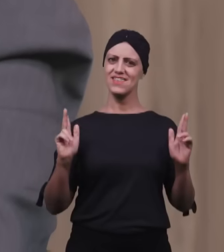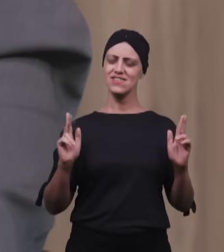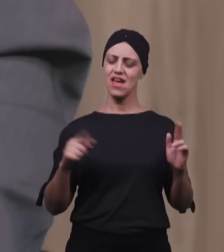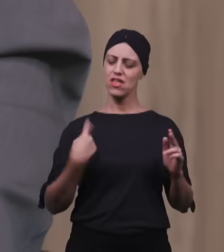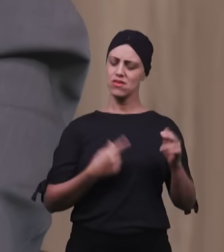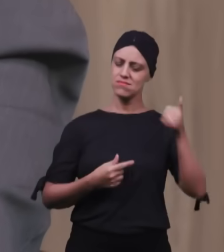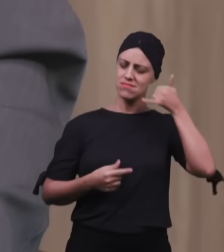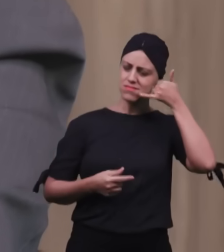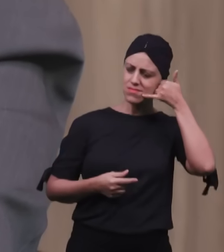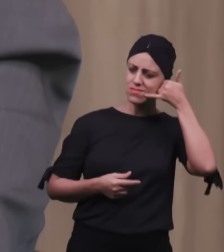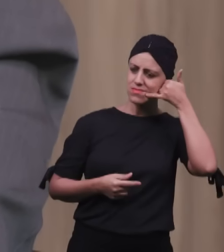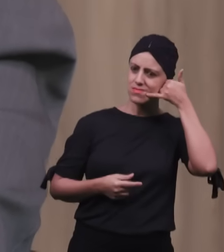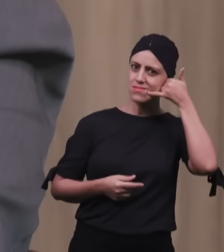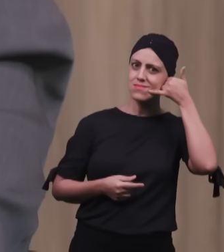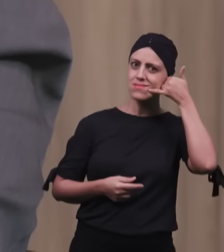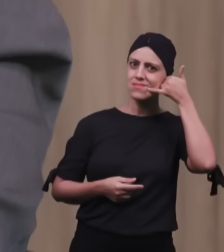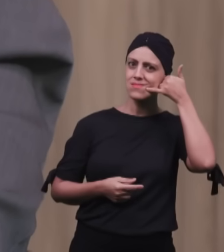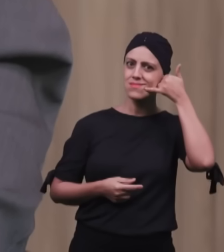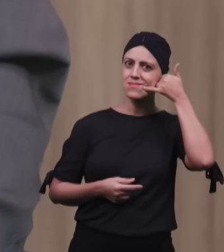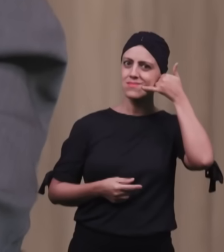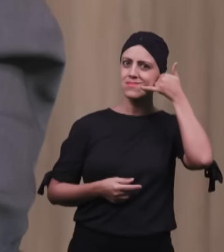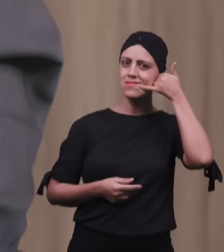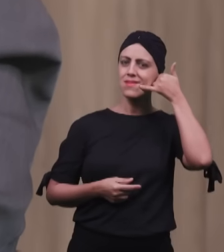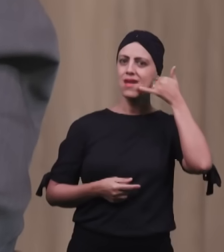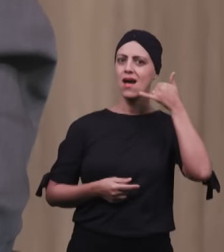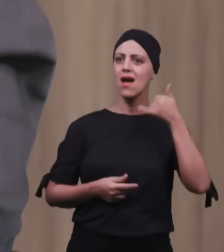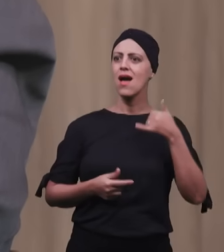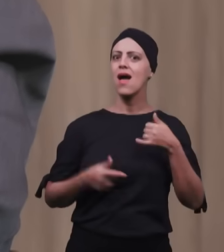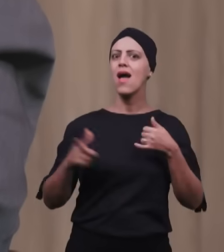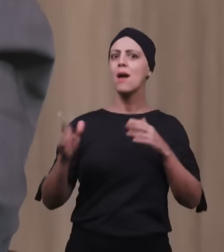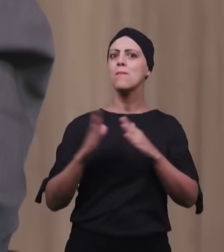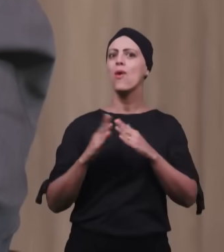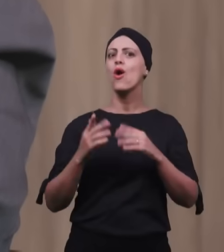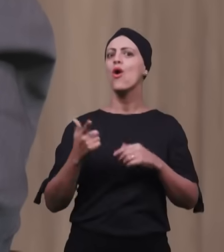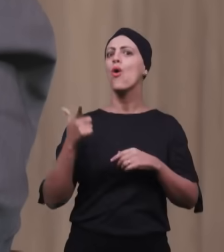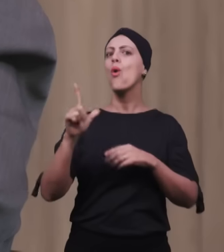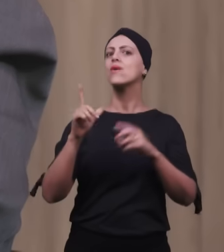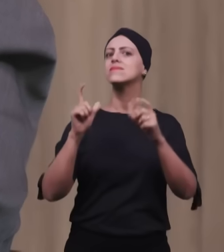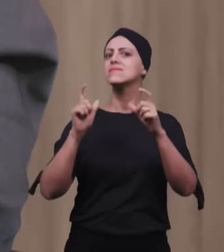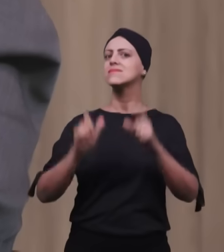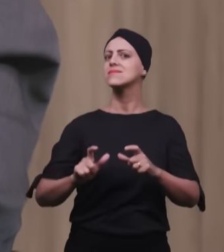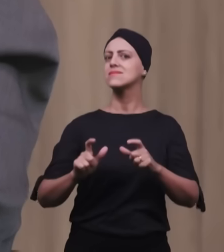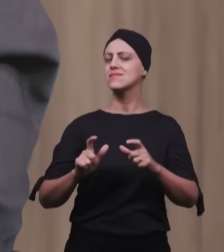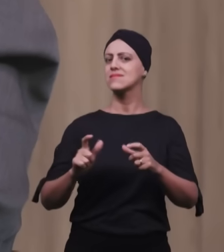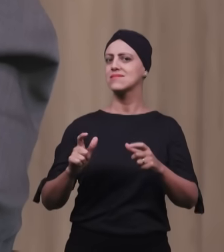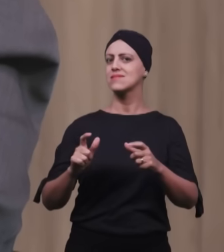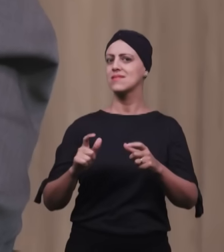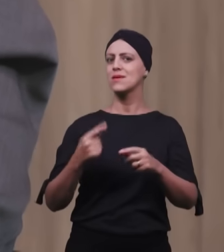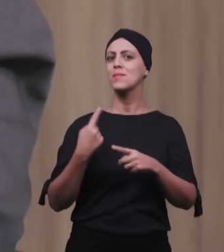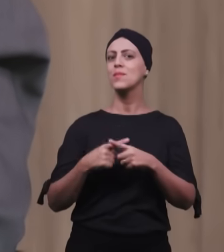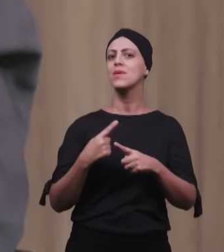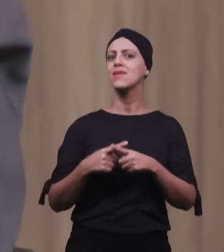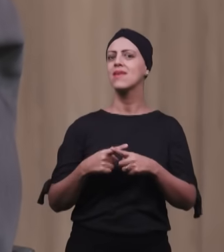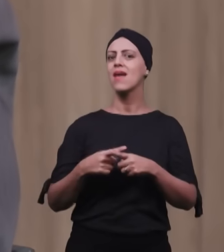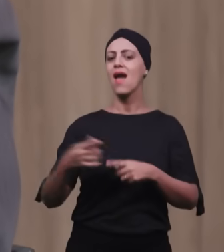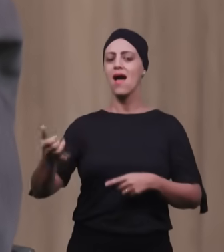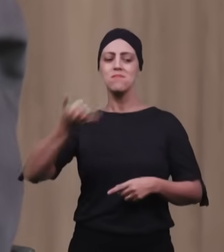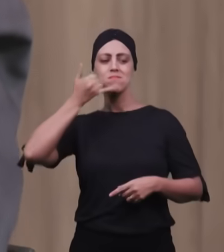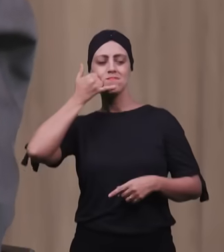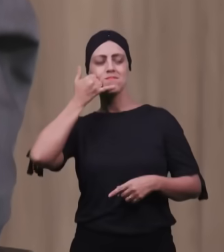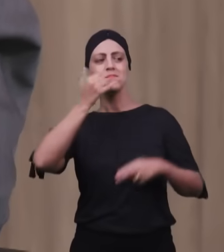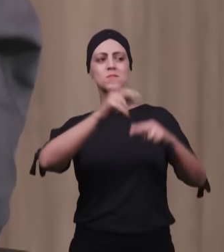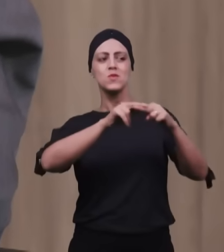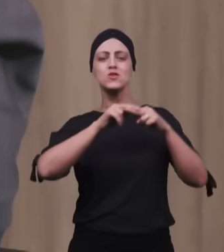ao atender a ligação essa ligação já foi feita uma outra cidade e essa ligação foi para glorificar o senhor